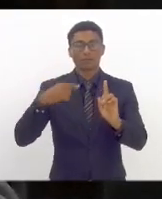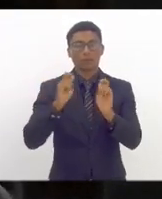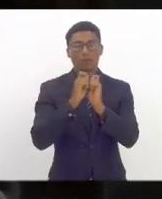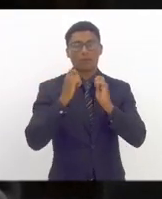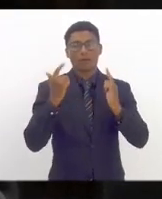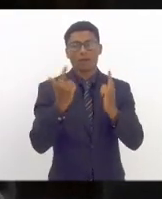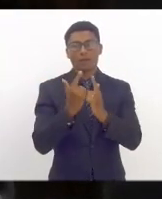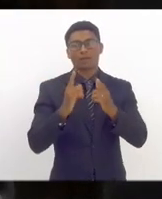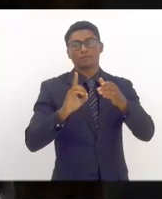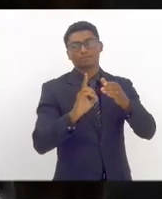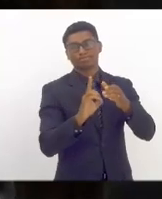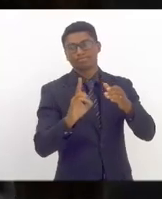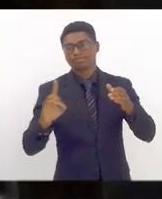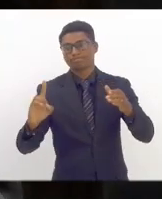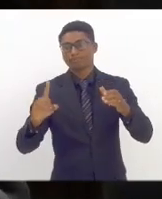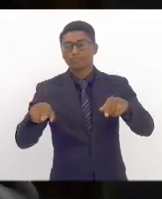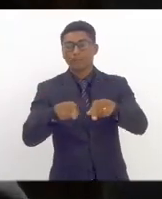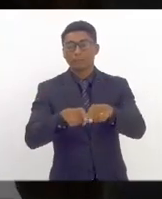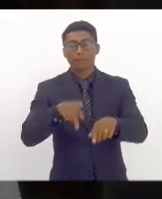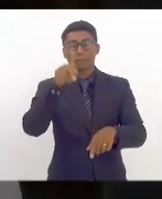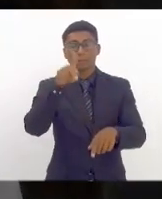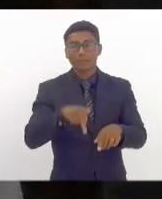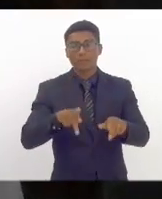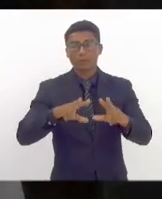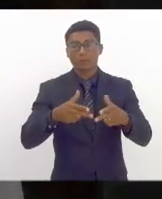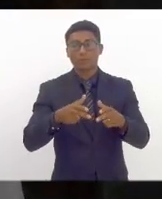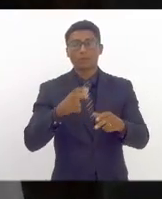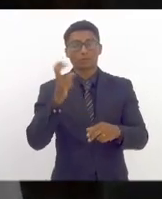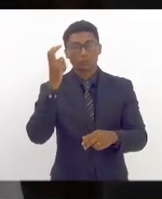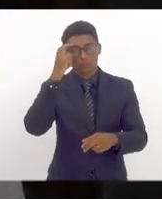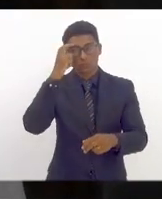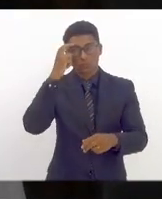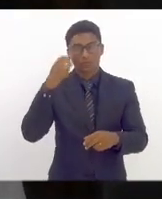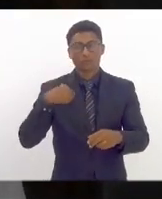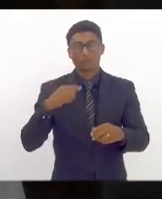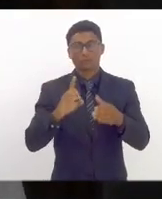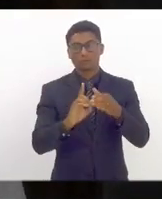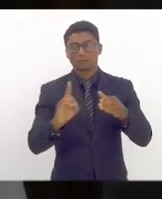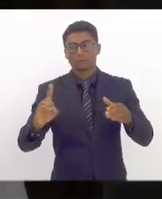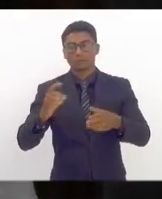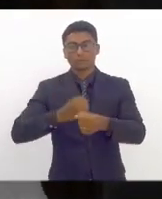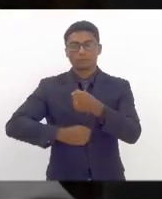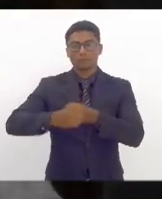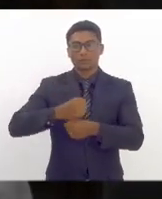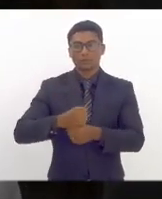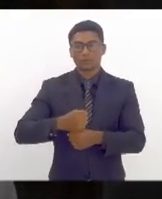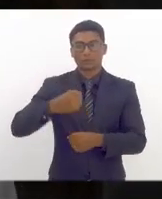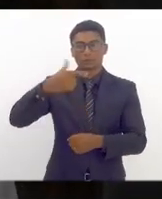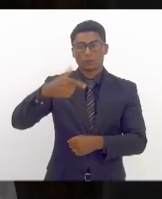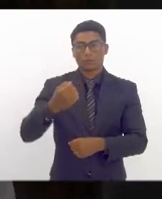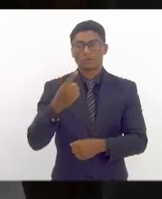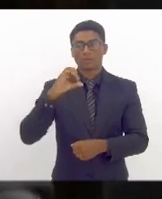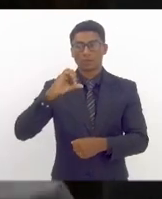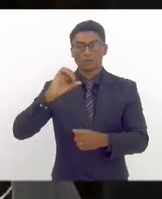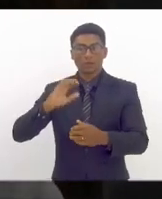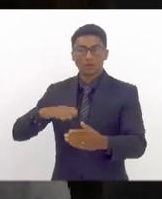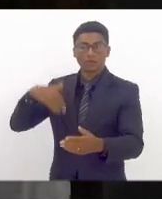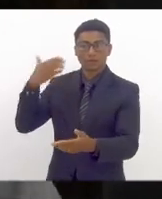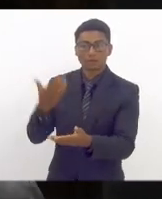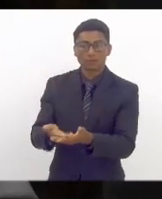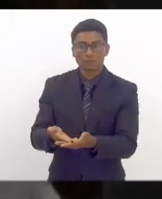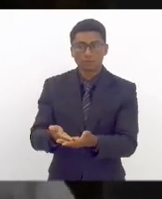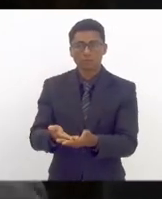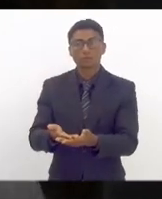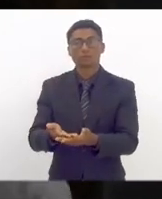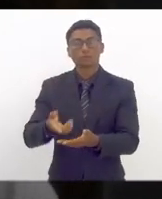e a presidente da Comissão de Cultura de 2019 até esta de hoje